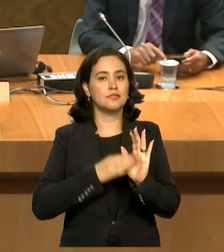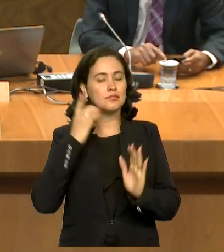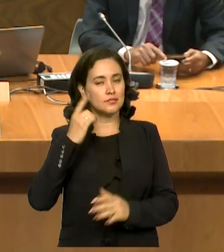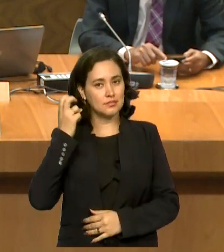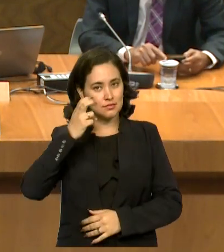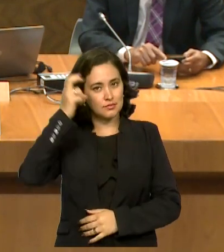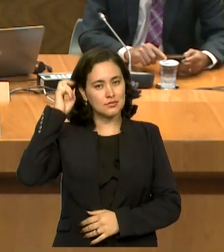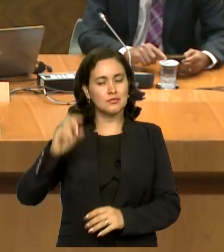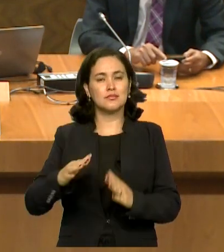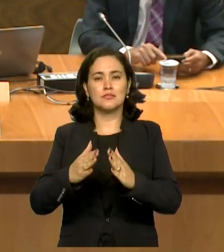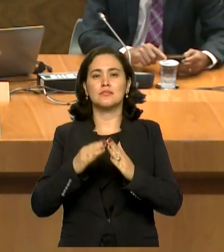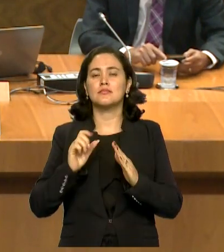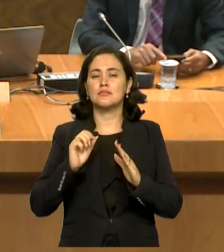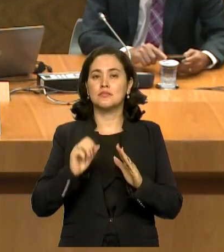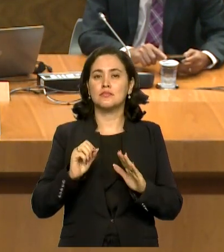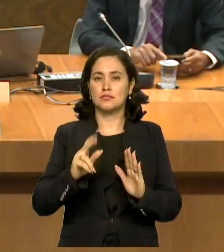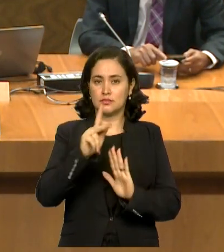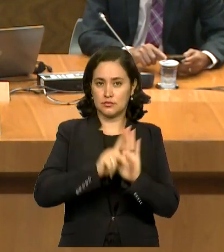resolução legislativa número